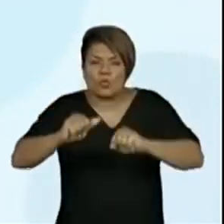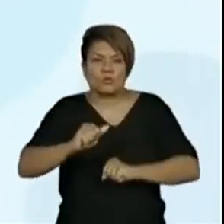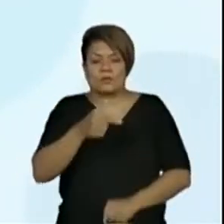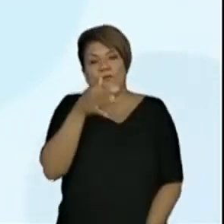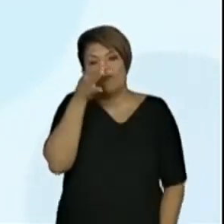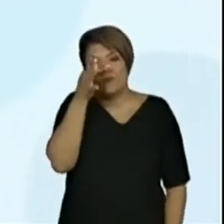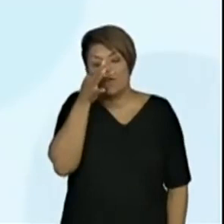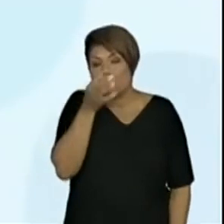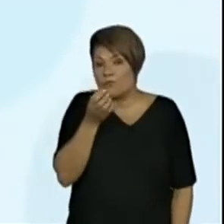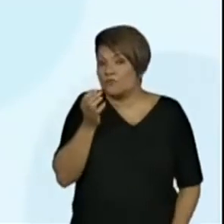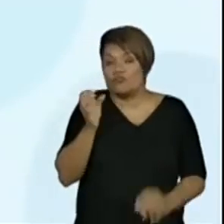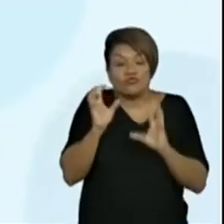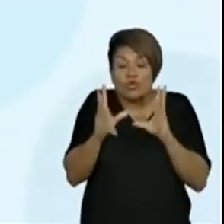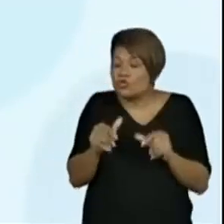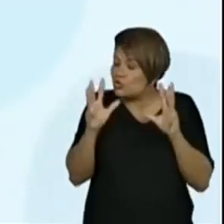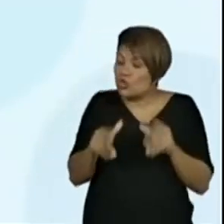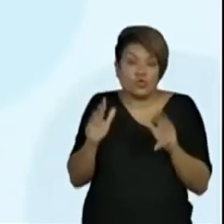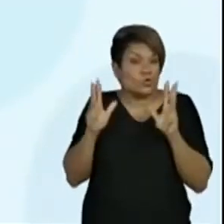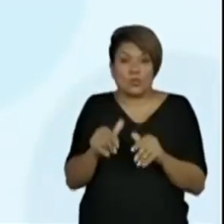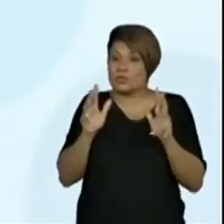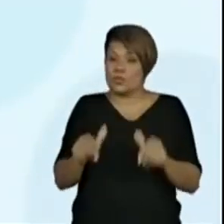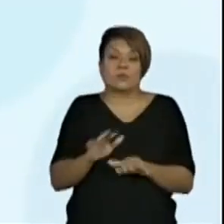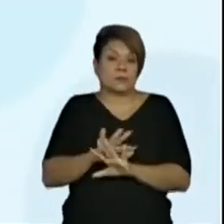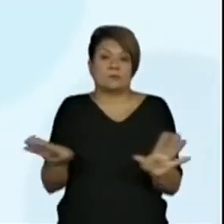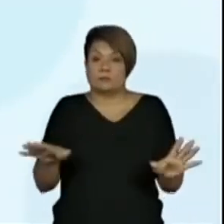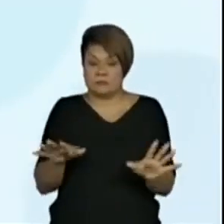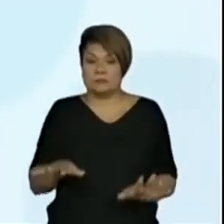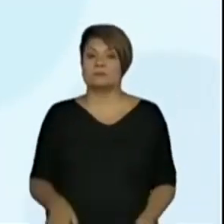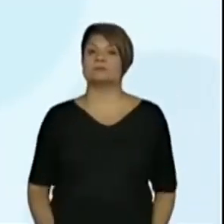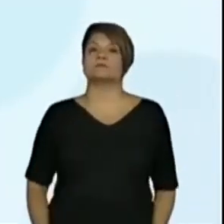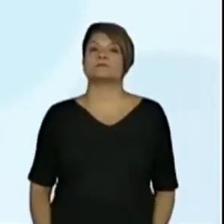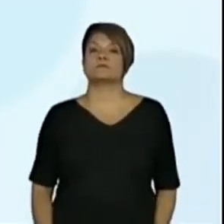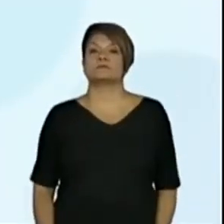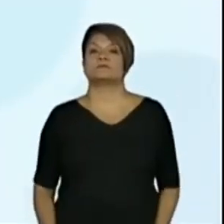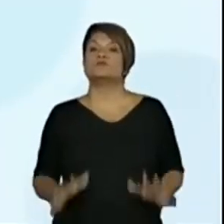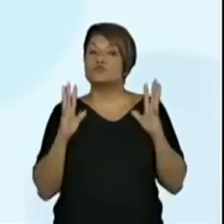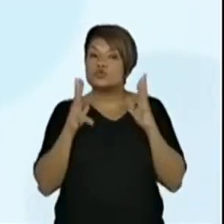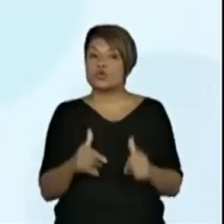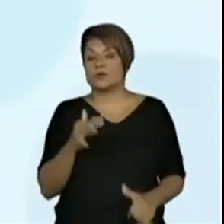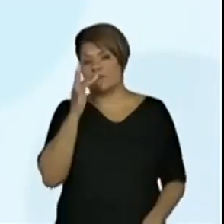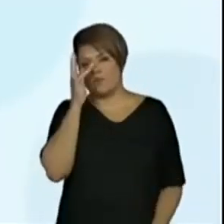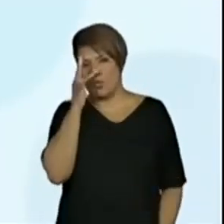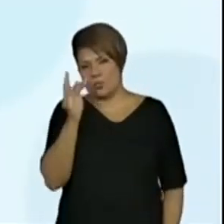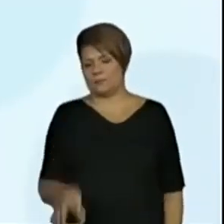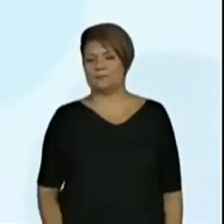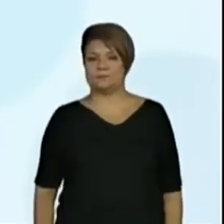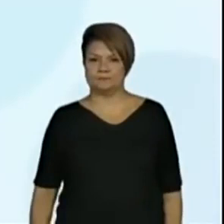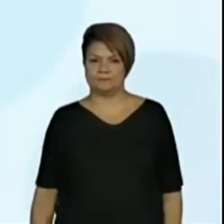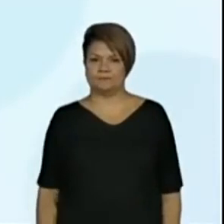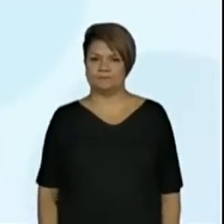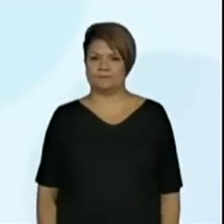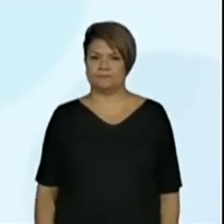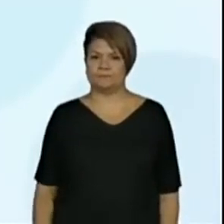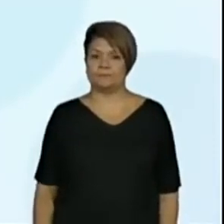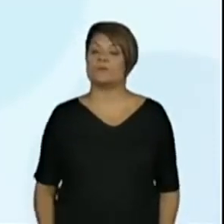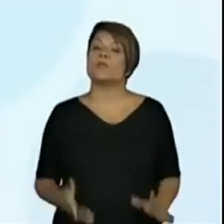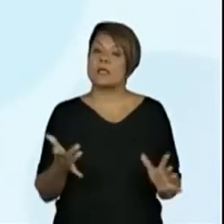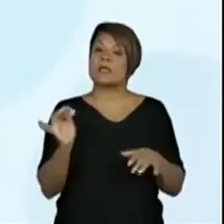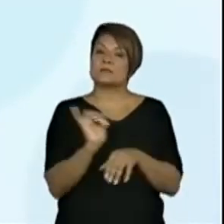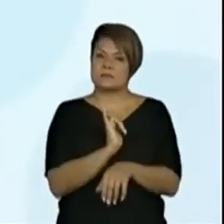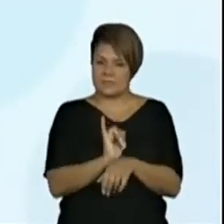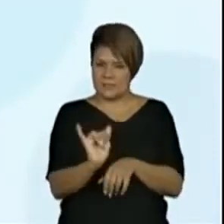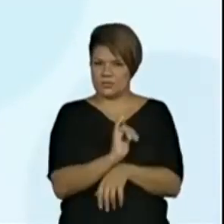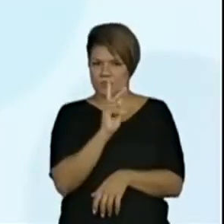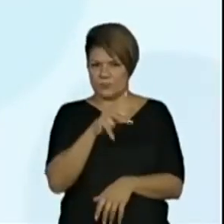vendo. Todas, todas, todas, todas. Todas as flores. Nós vamos usar aquela estratégia que a professora Kelly